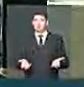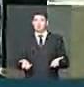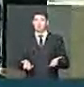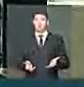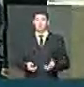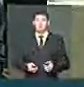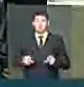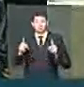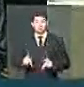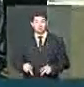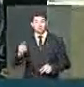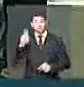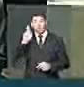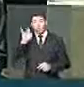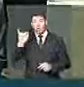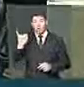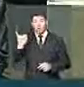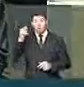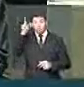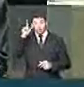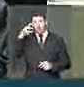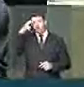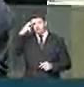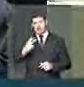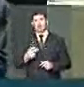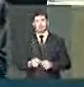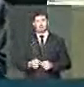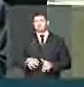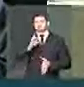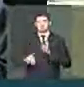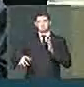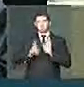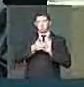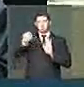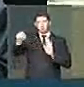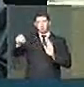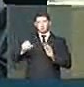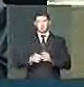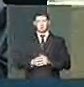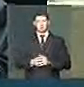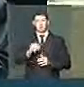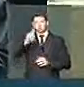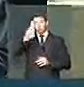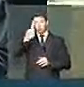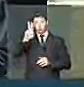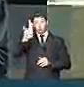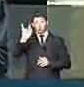o povo uruguaio, com sabedoria e inteligência, rejeitou essa proposta no Uruguai.